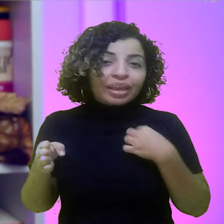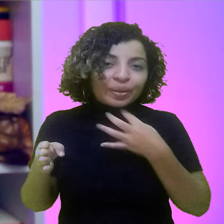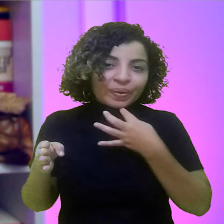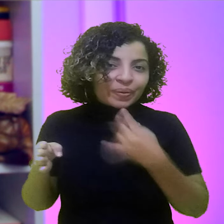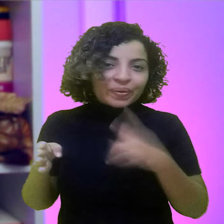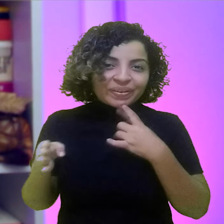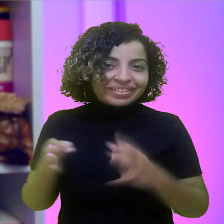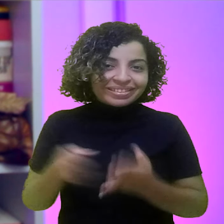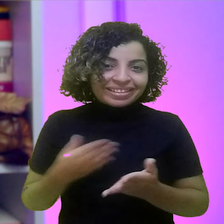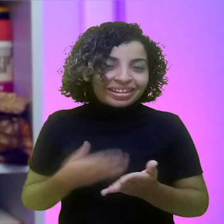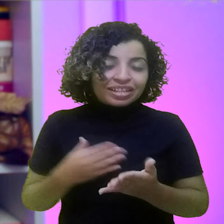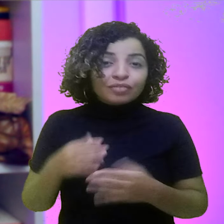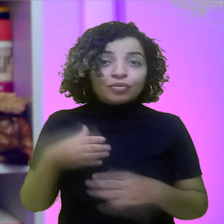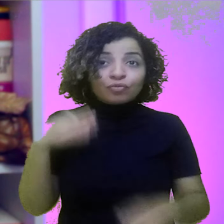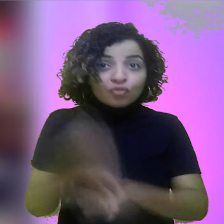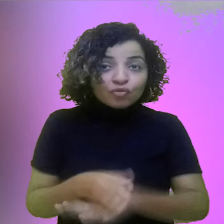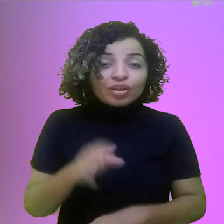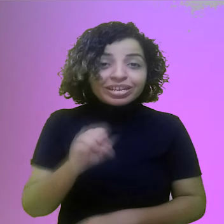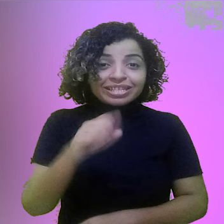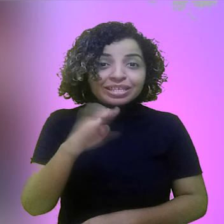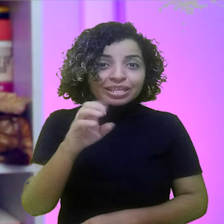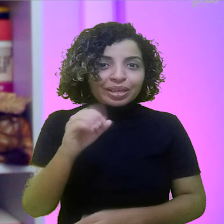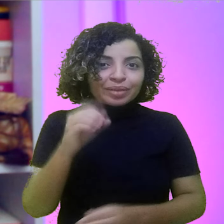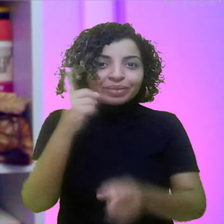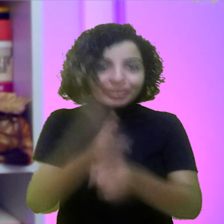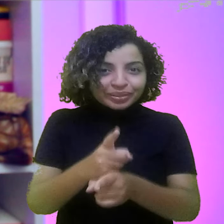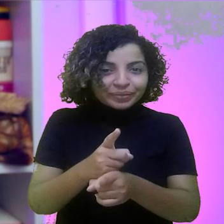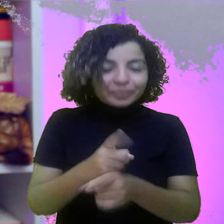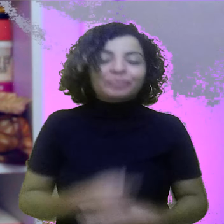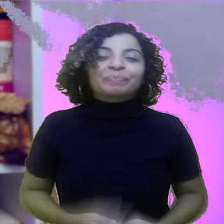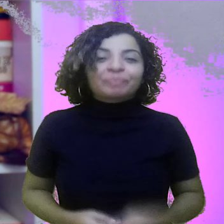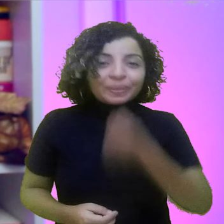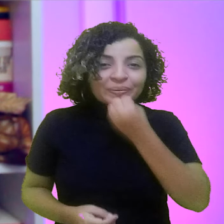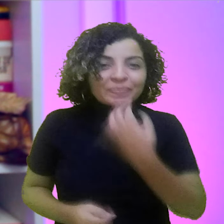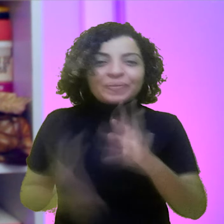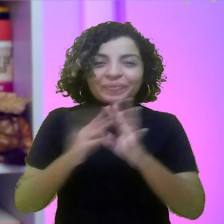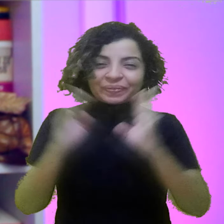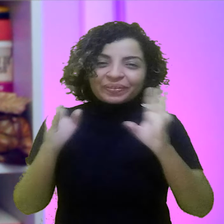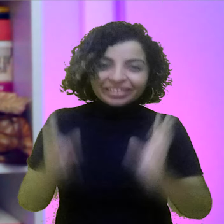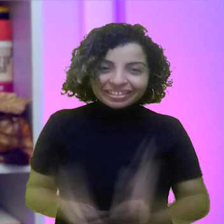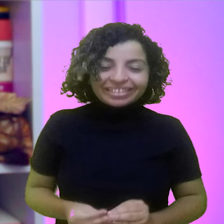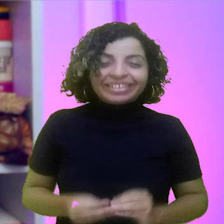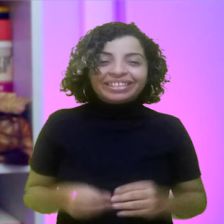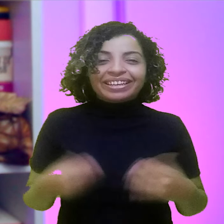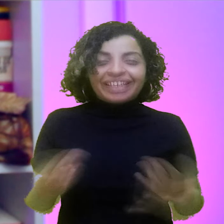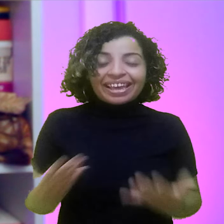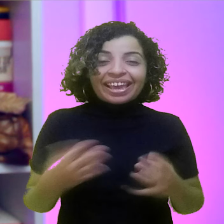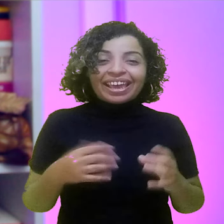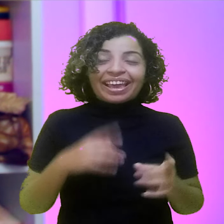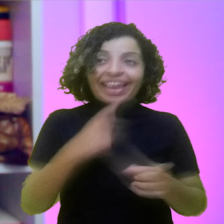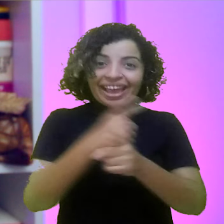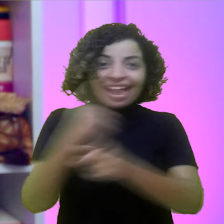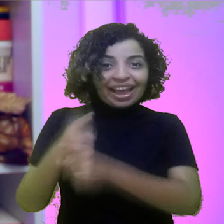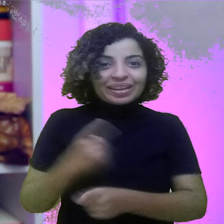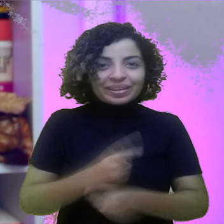livro, e somente numa ida a um sebo é que a gente descobre. Bom, pessoal, esses foram nosso resuminho aqui dessas